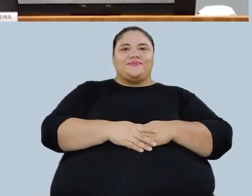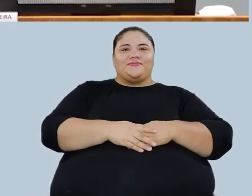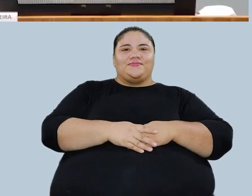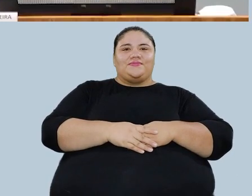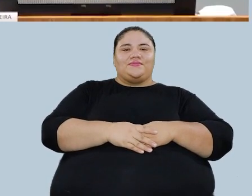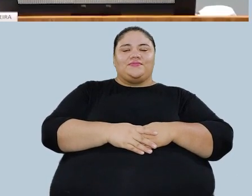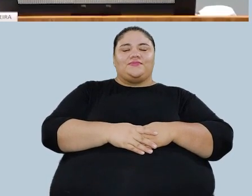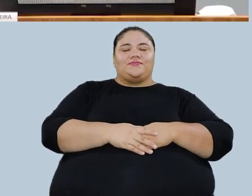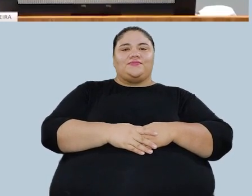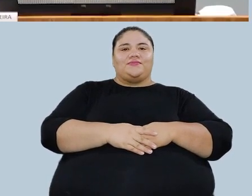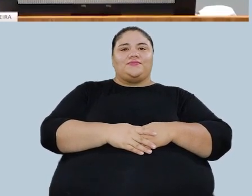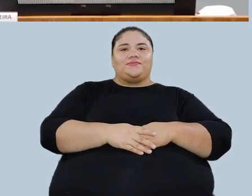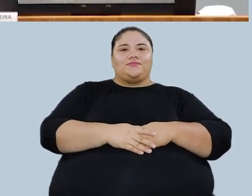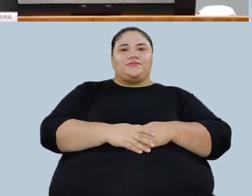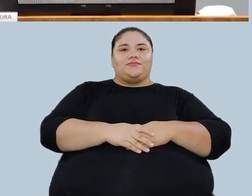Então,